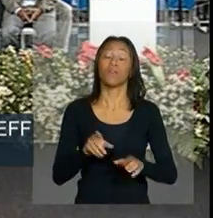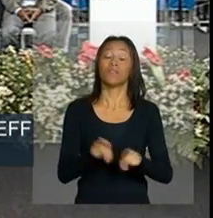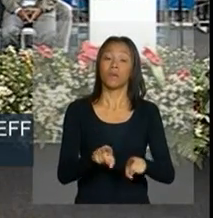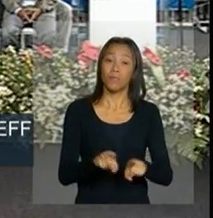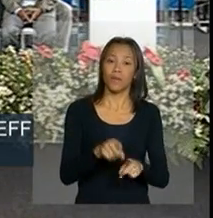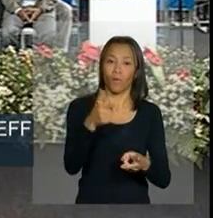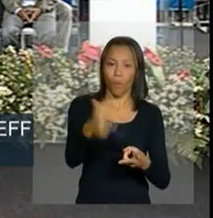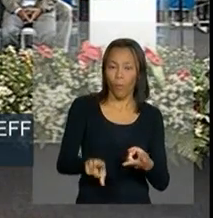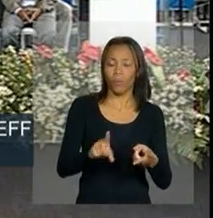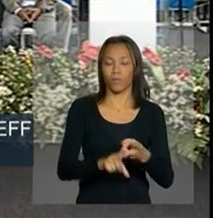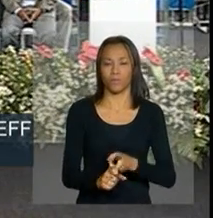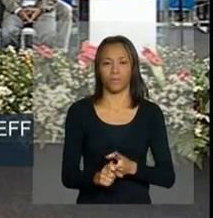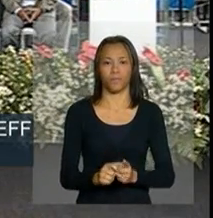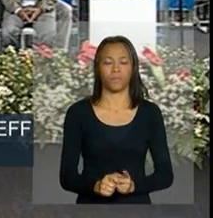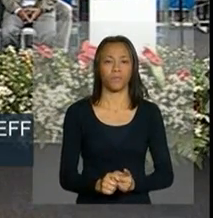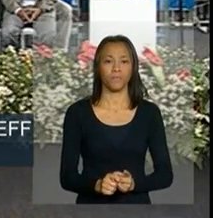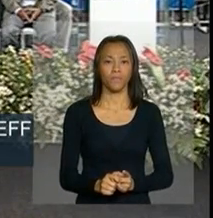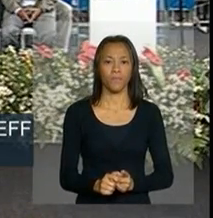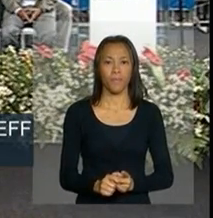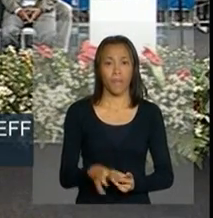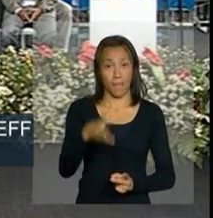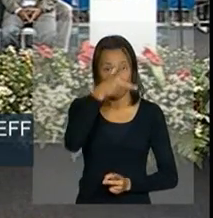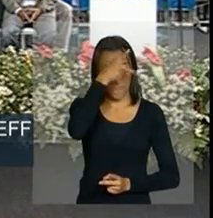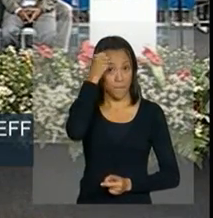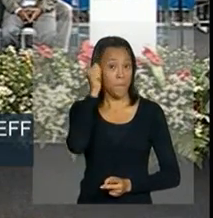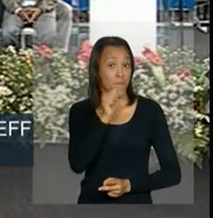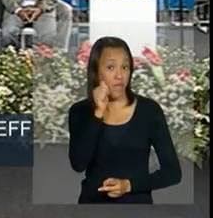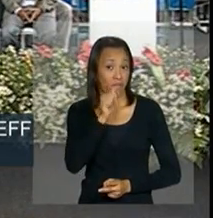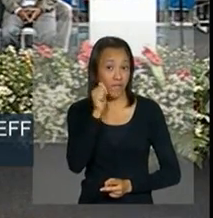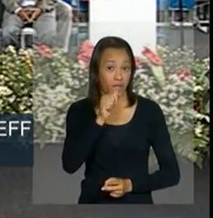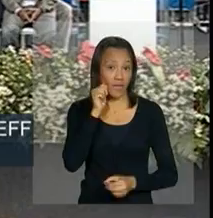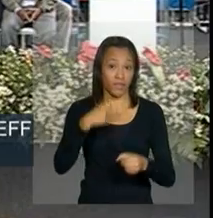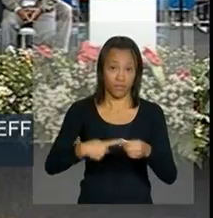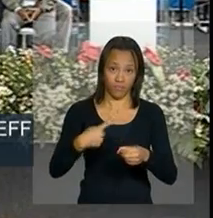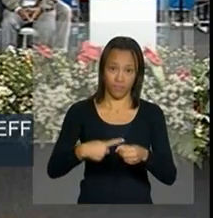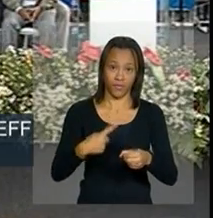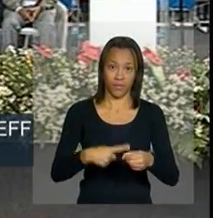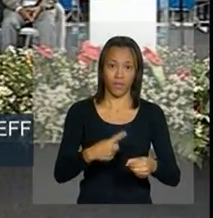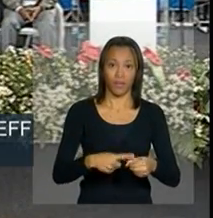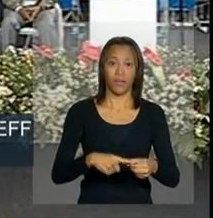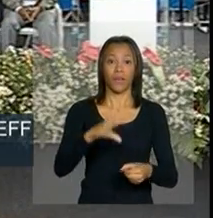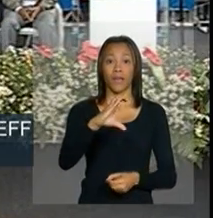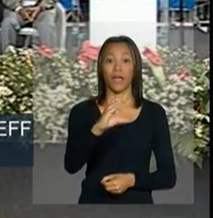Prado. A prefeita de Carinhanha,